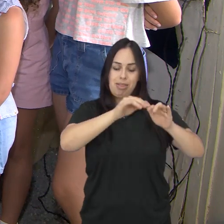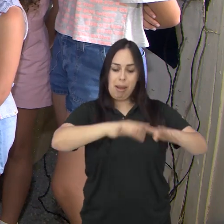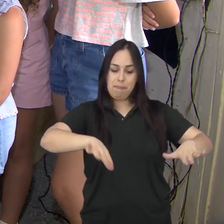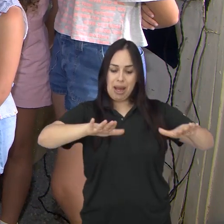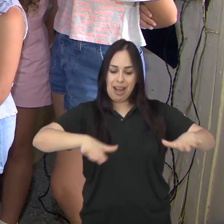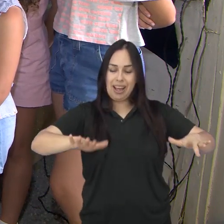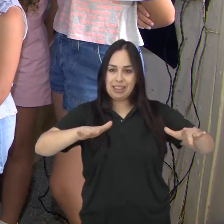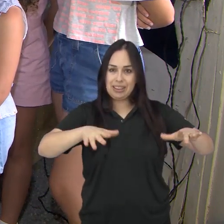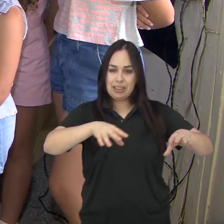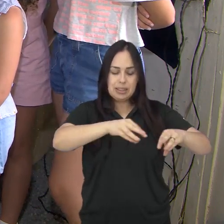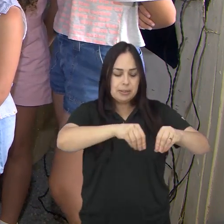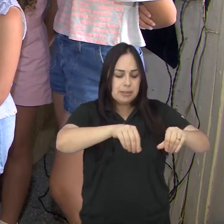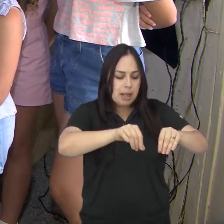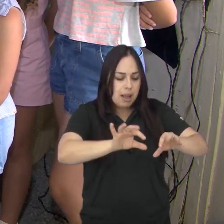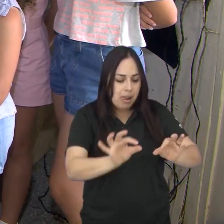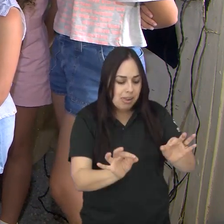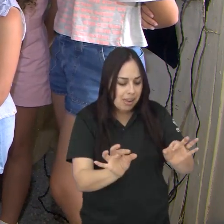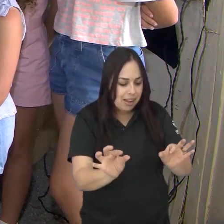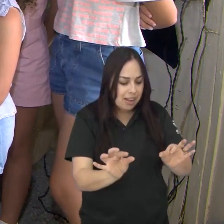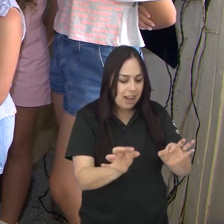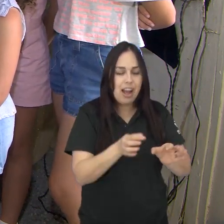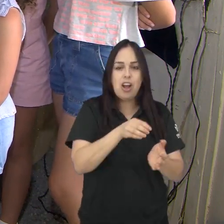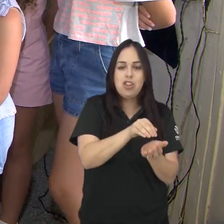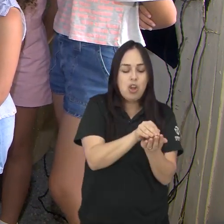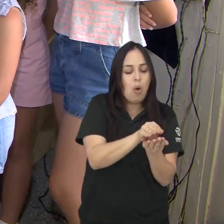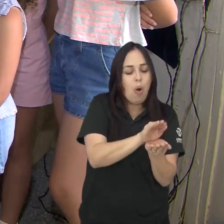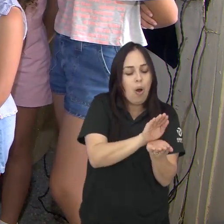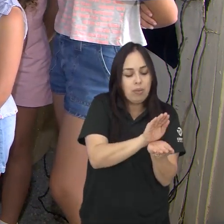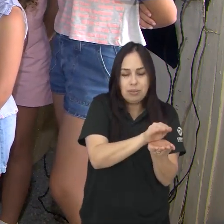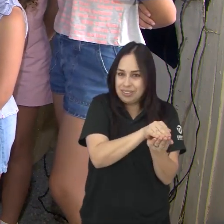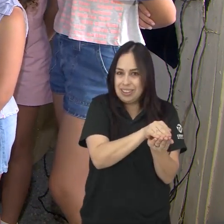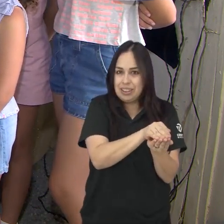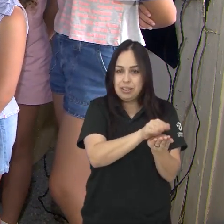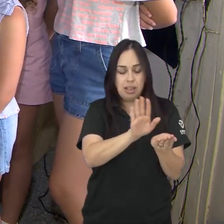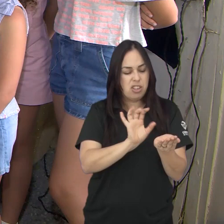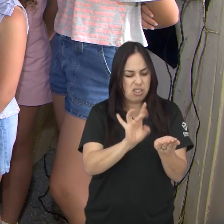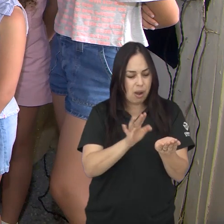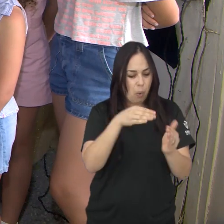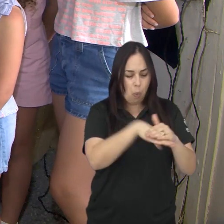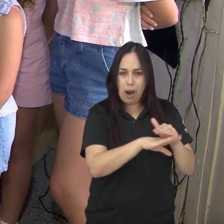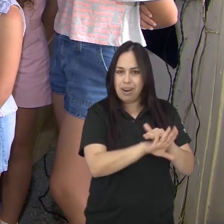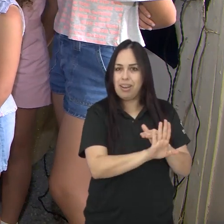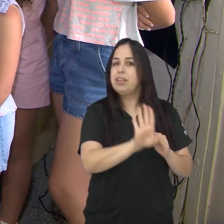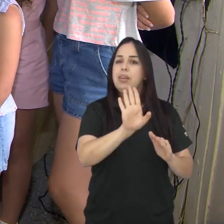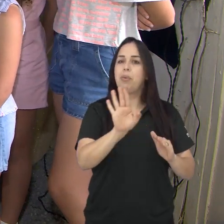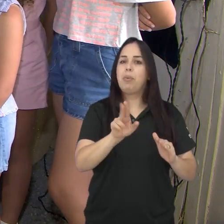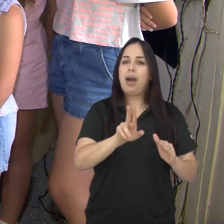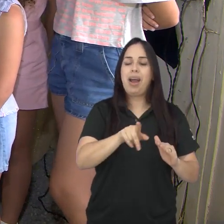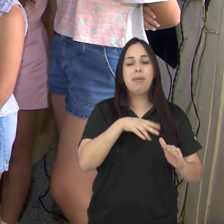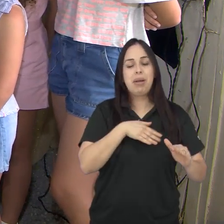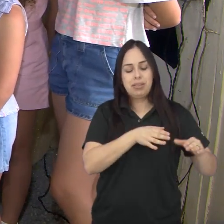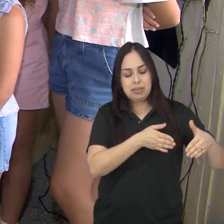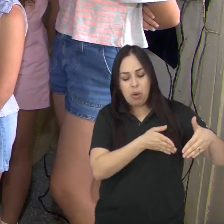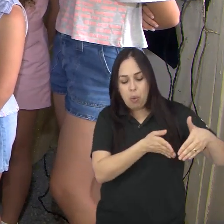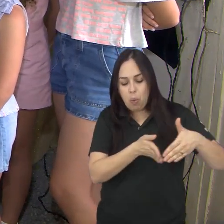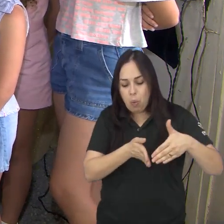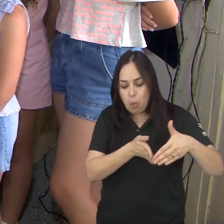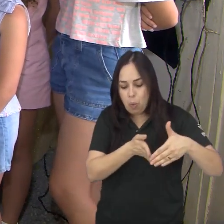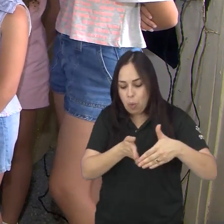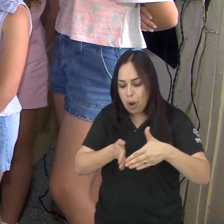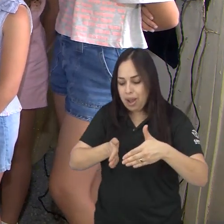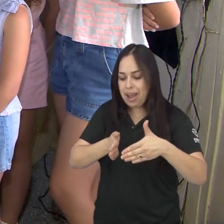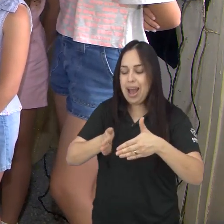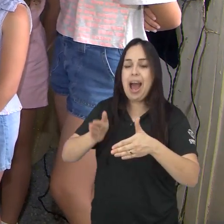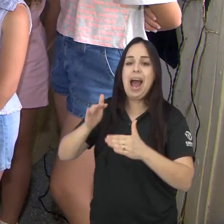praia e traz conchinha, nós vamos fazer o que com essa conchinha? Só uma coleção? Então, na minha casa, o caminho que a gente faz até